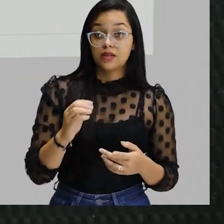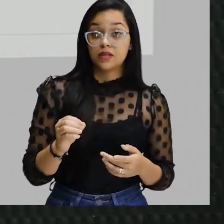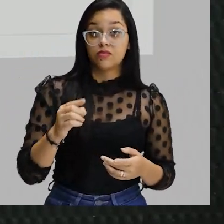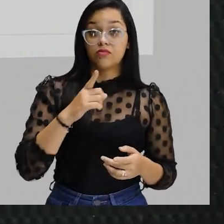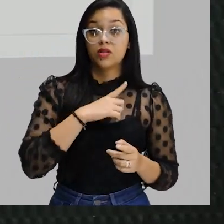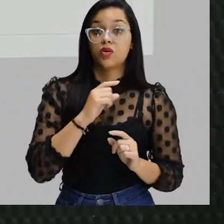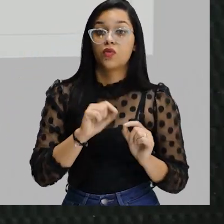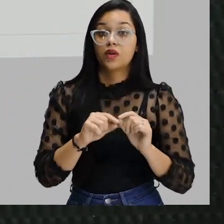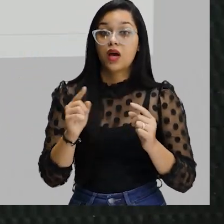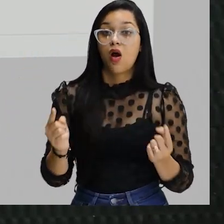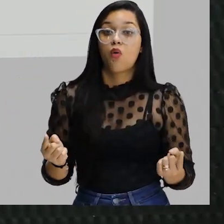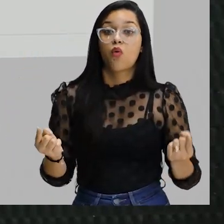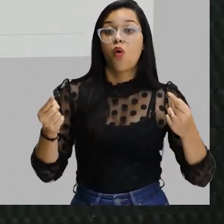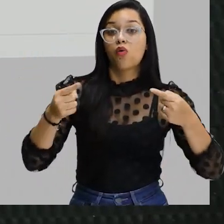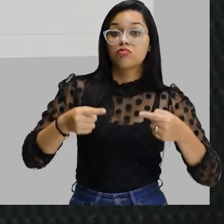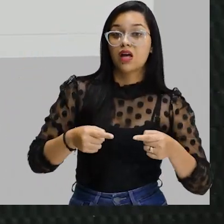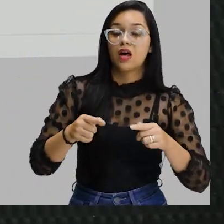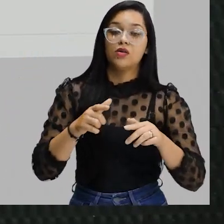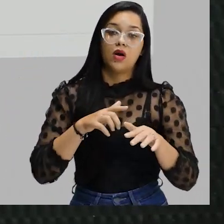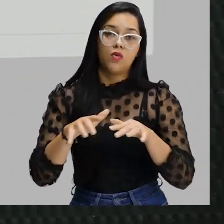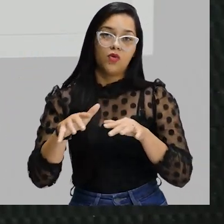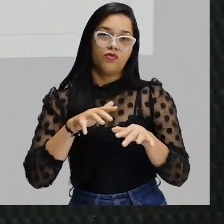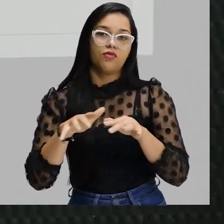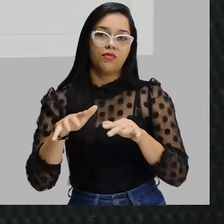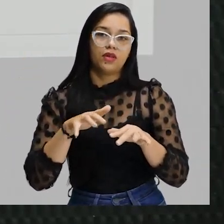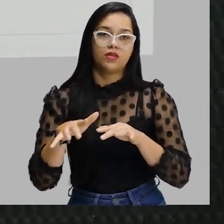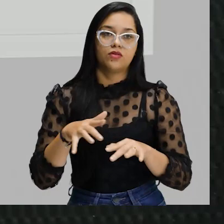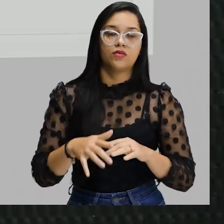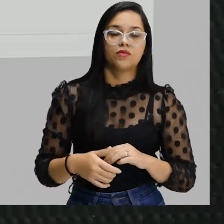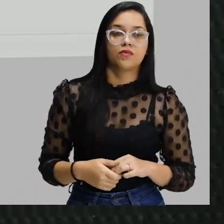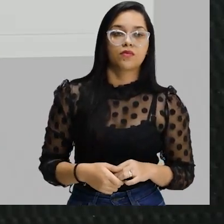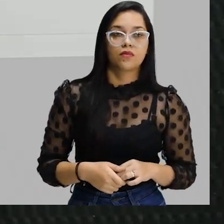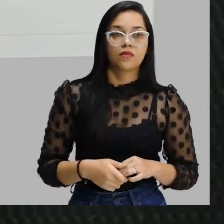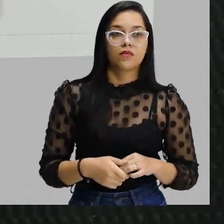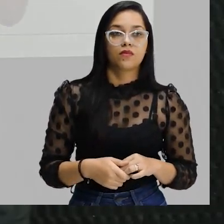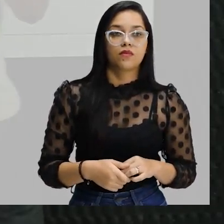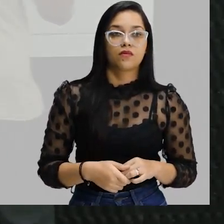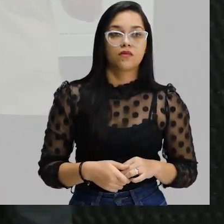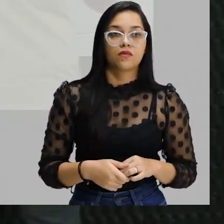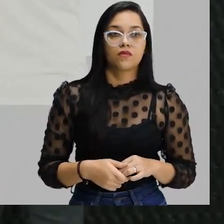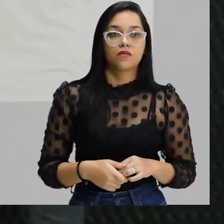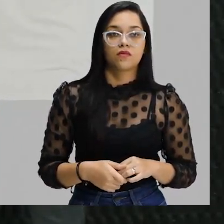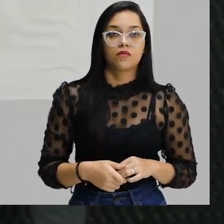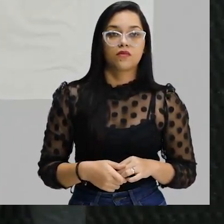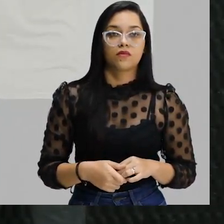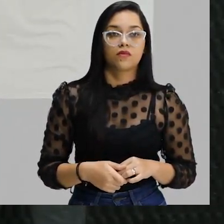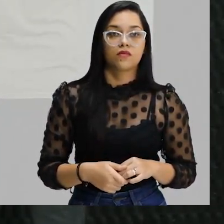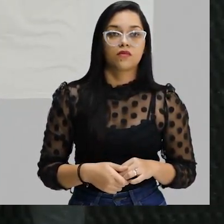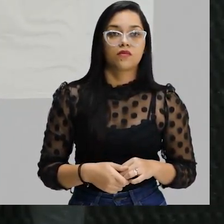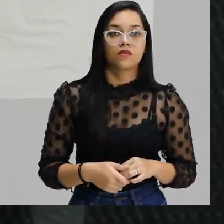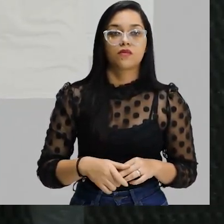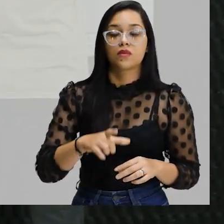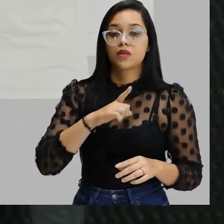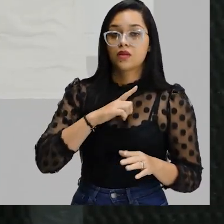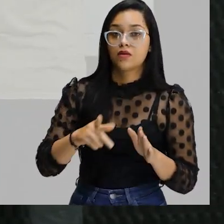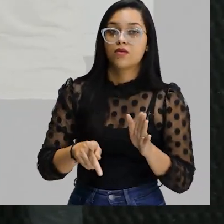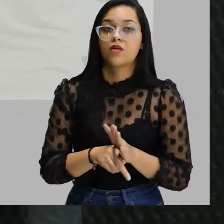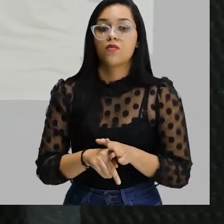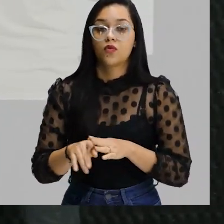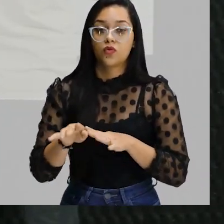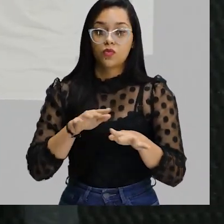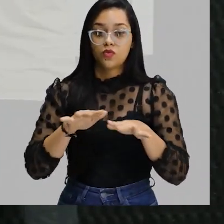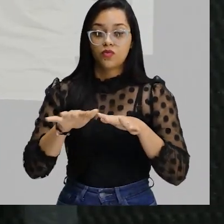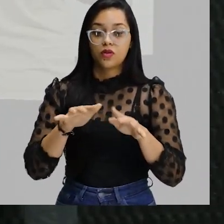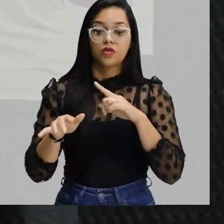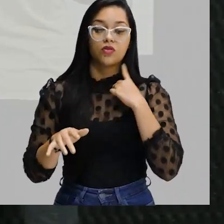está agindo contrário ao movimento. Ok? Então, este é o sentido do movimento